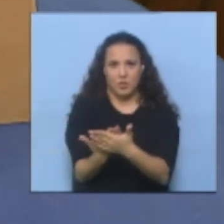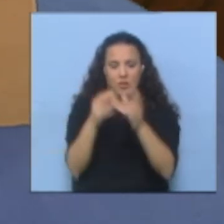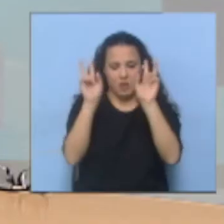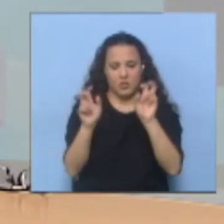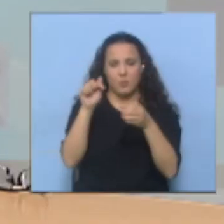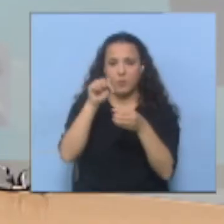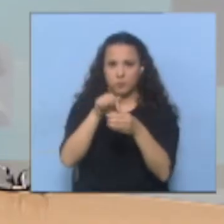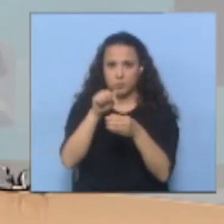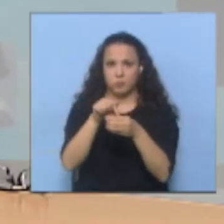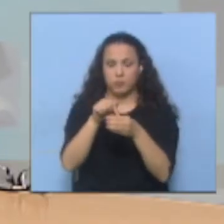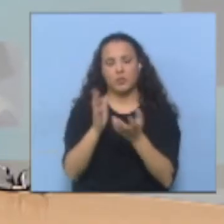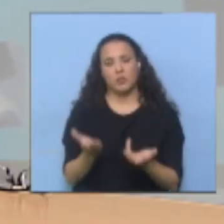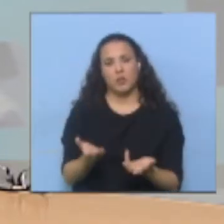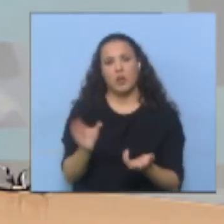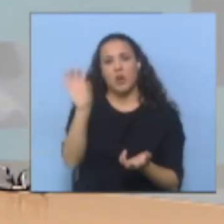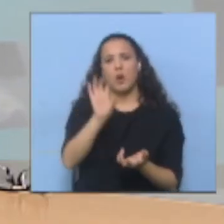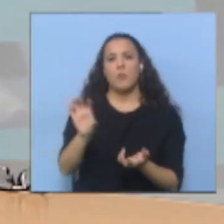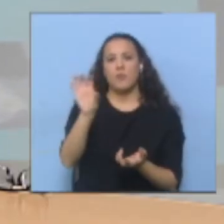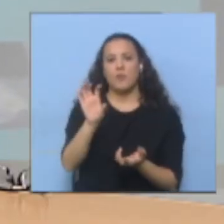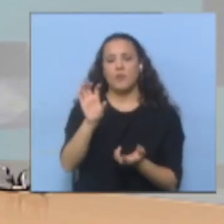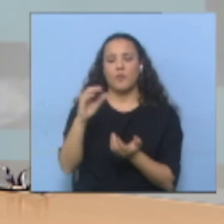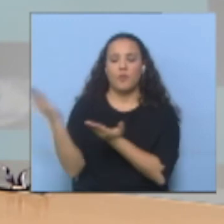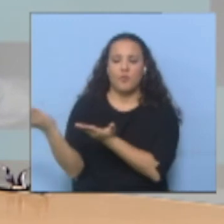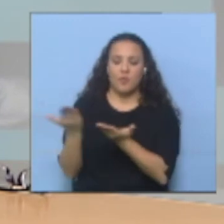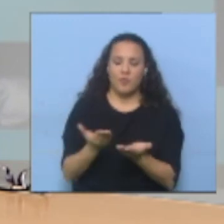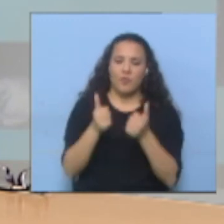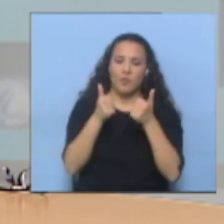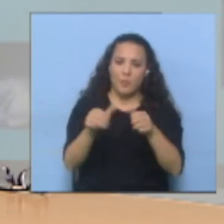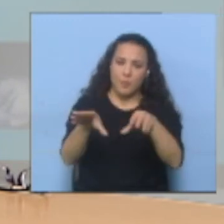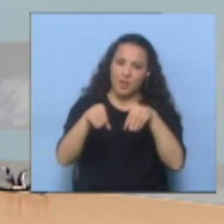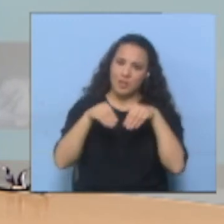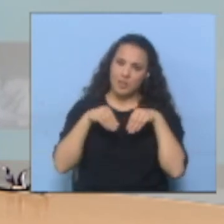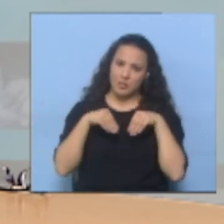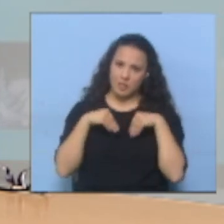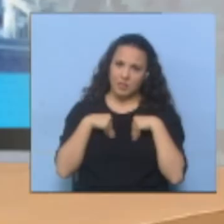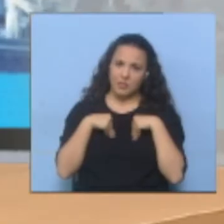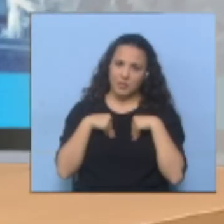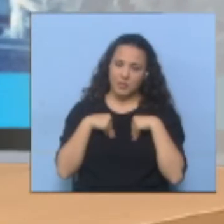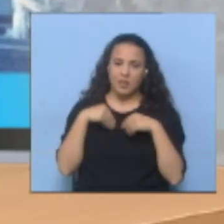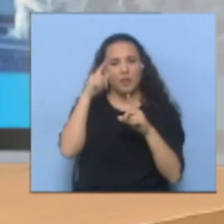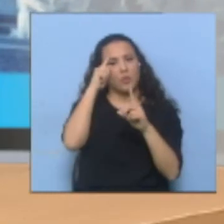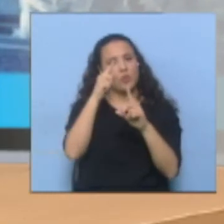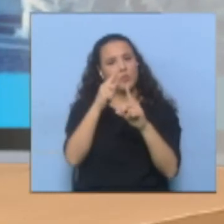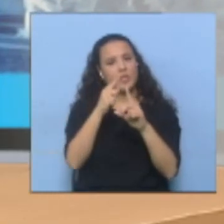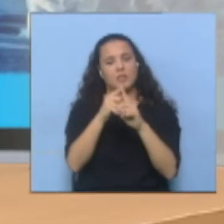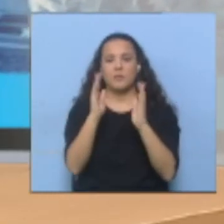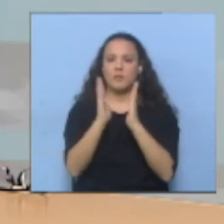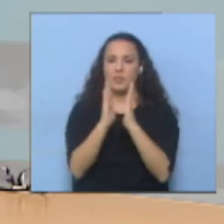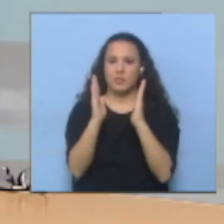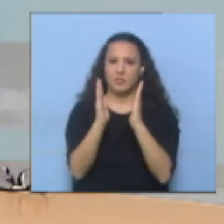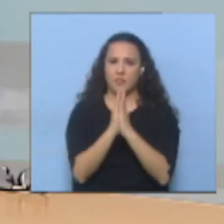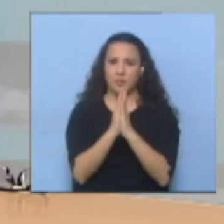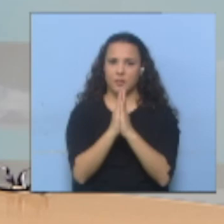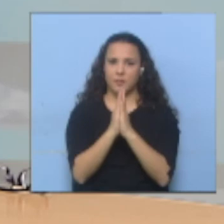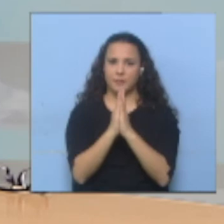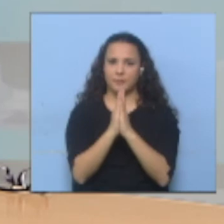dúvida nenhuma, uma forma de bem acolher quem nos visita pela motivação religiosa, não é? Que a ACISO contribui para que exista